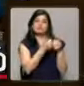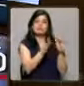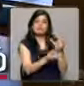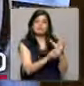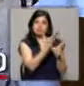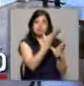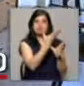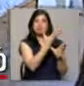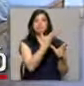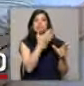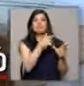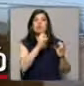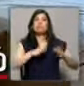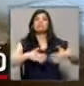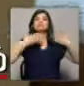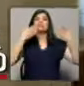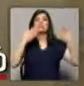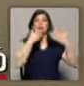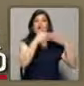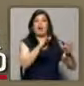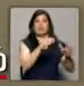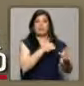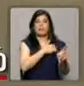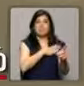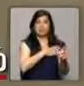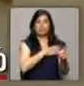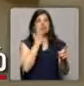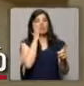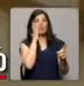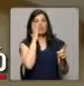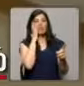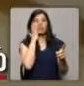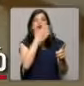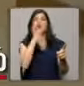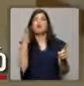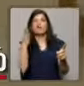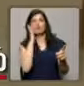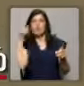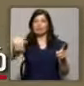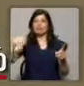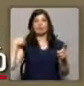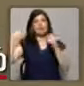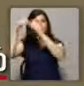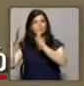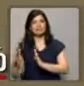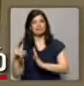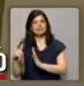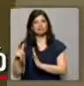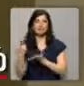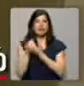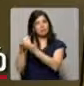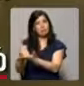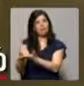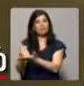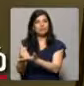uma solução de alojamento. Portanto, é um pacote, se quiser, de apoio ao plano de negócios, com incubação, e apoio ao alojamento, ficando aqui na casa da